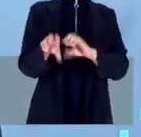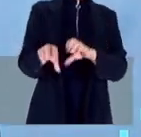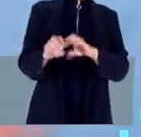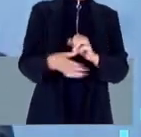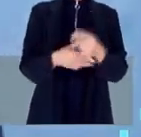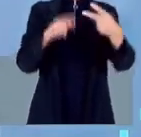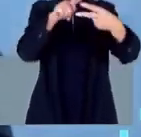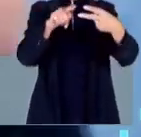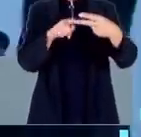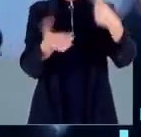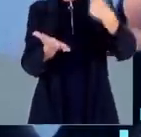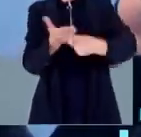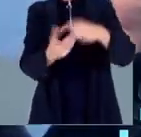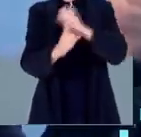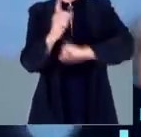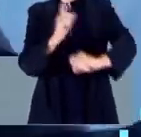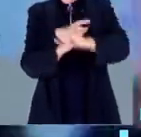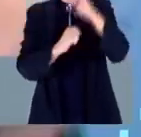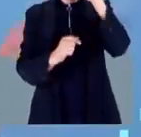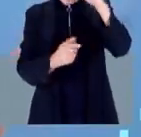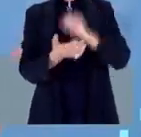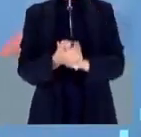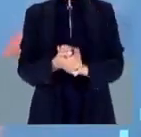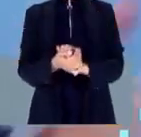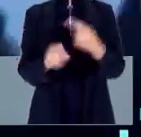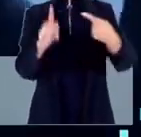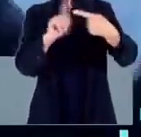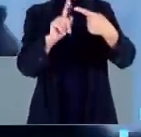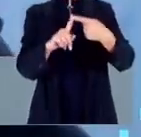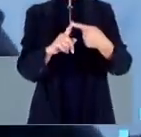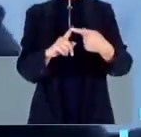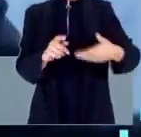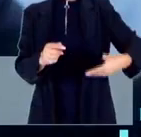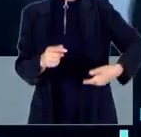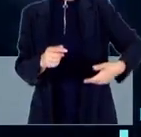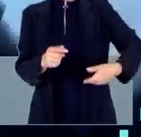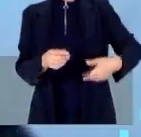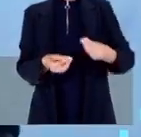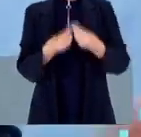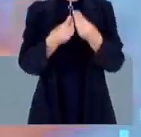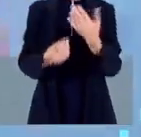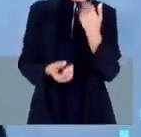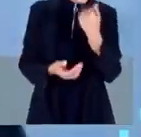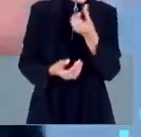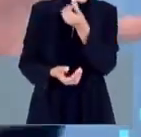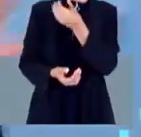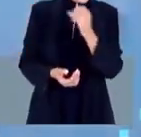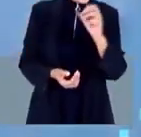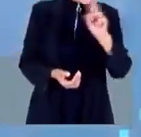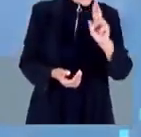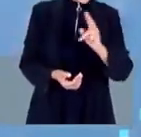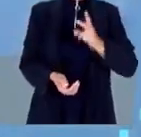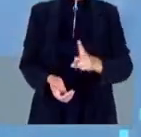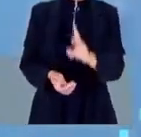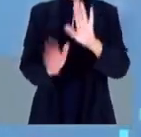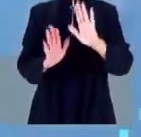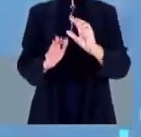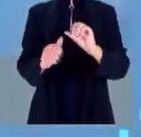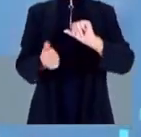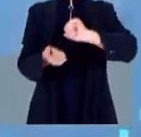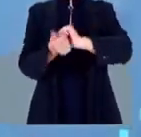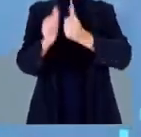grandes agendas social primeiro dá pão a quem tem fome os r$ 600 permanece mas com algumas situações